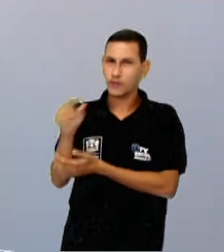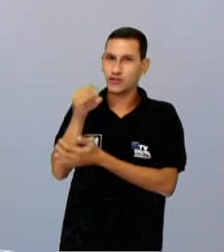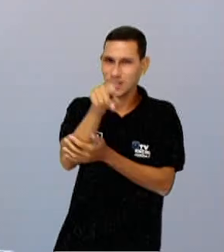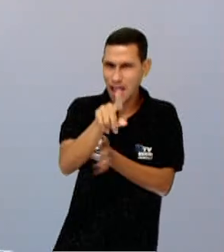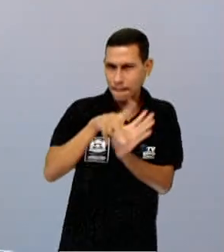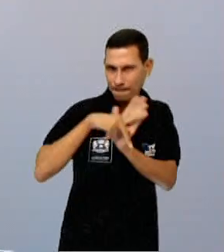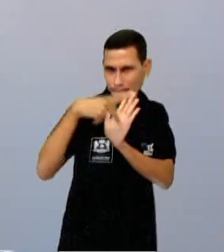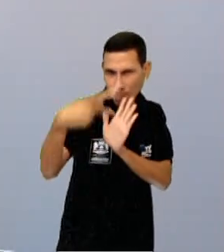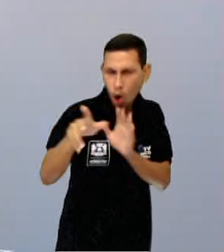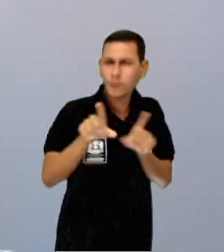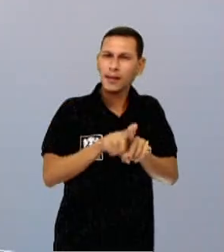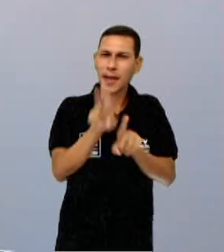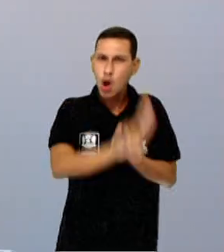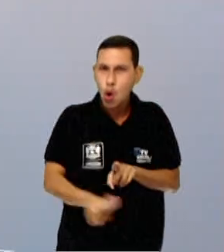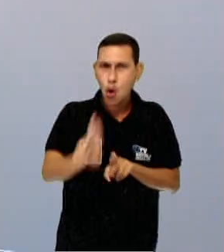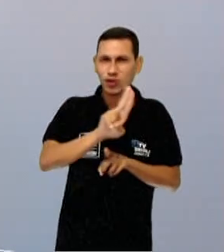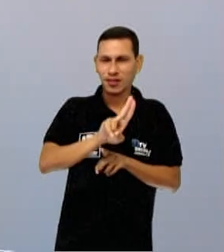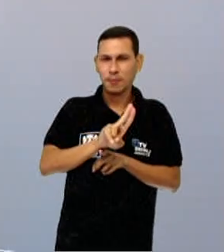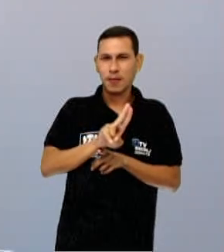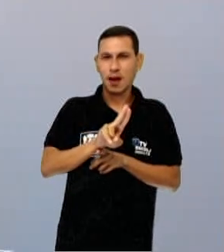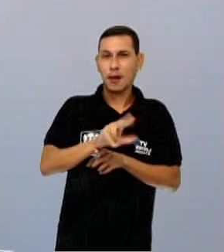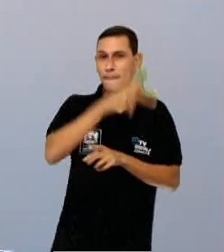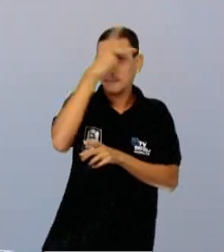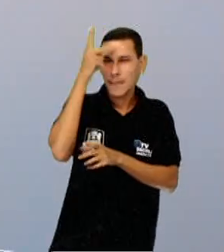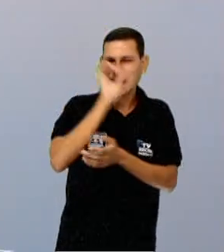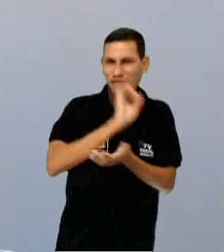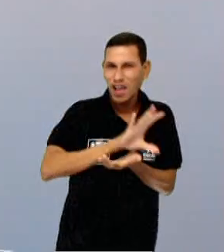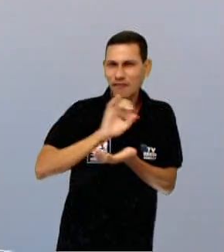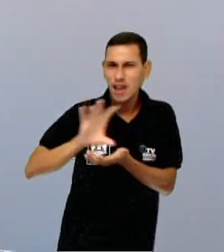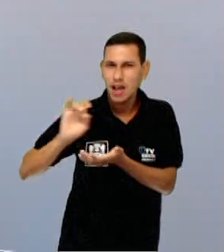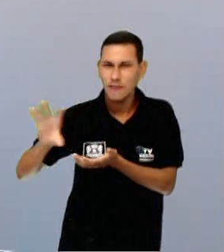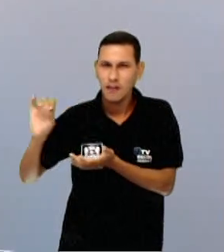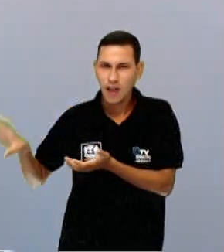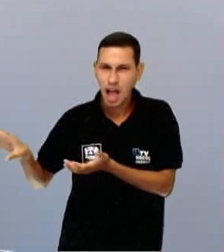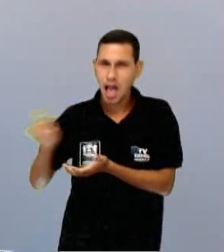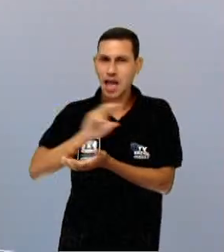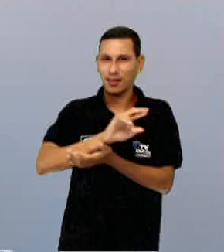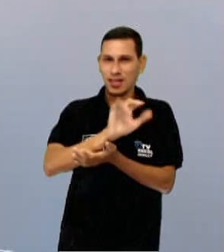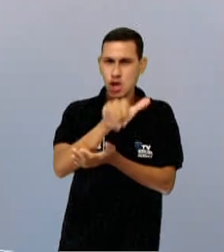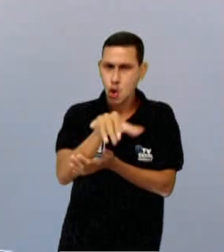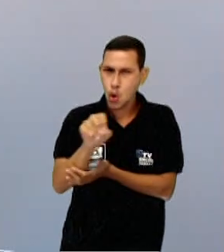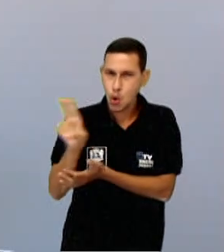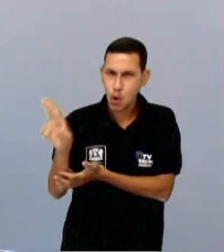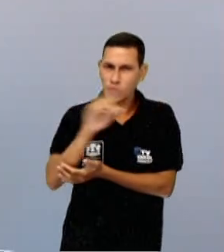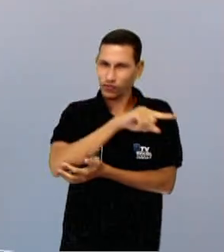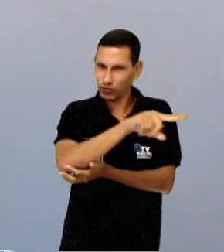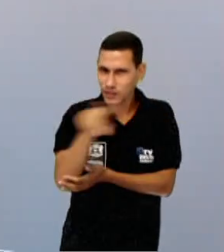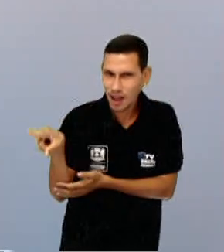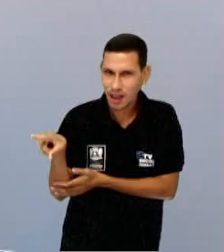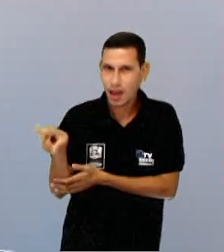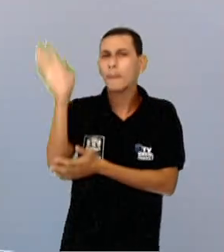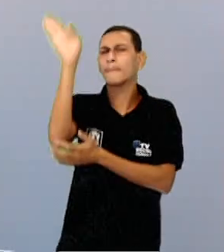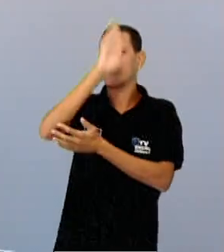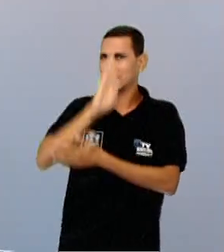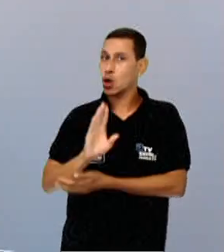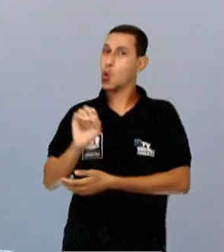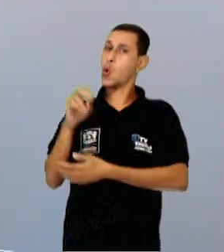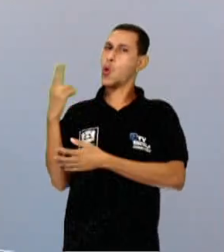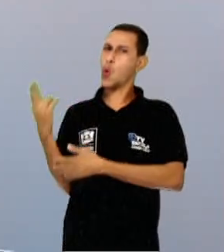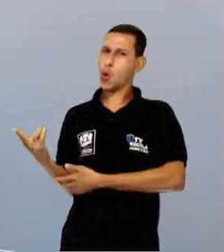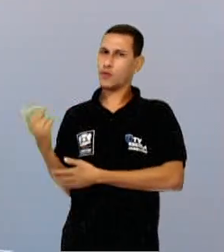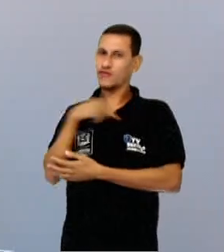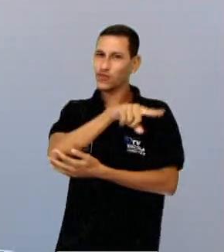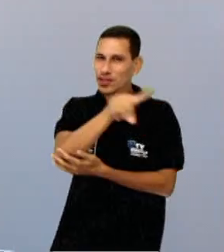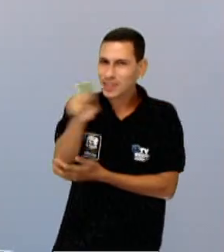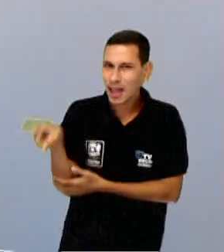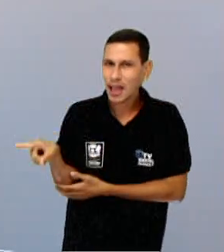assim como eu uso para vocês your from Brasil você é do Brasil ou